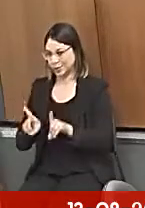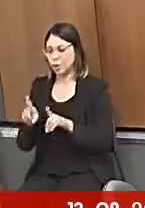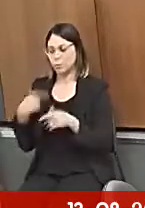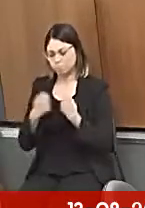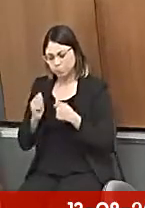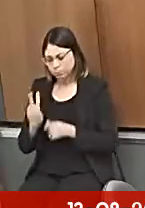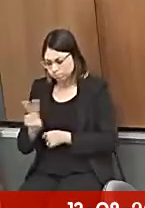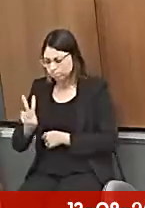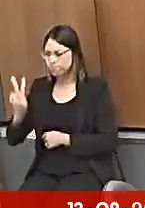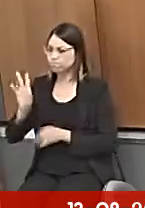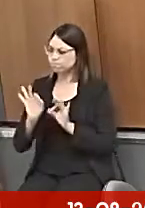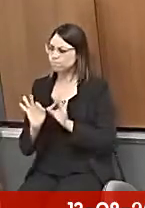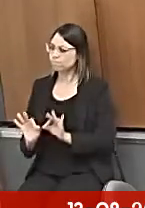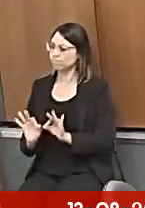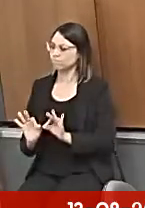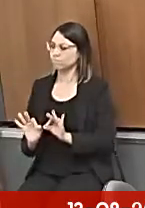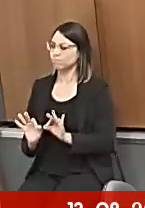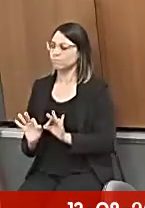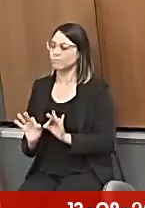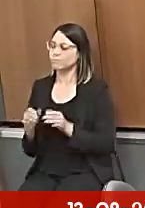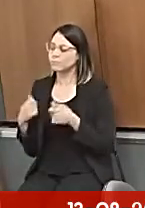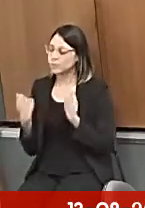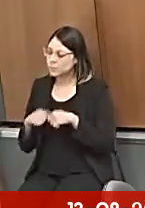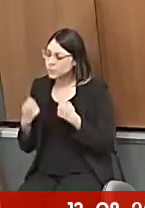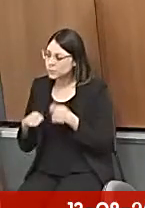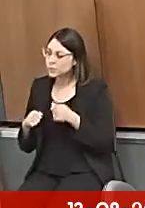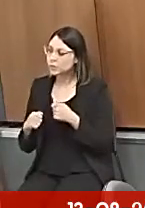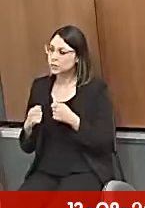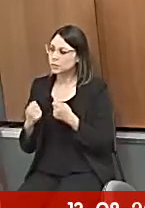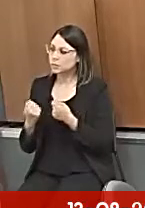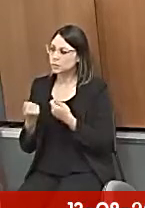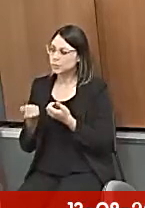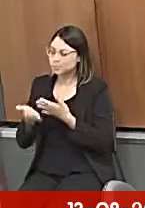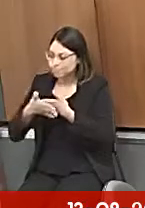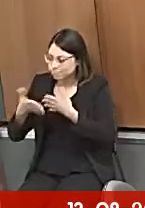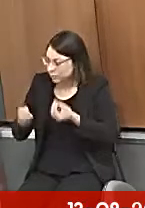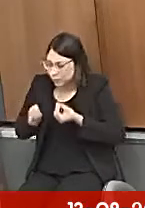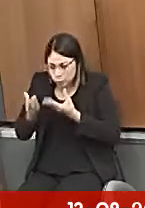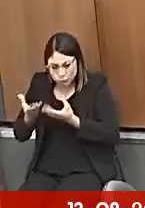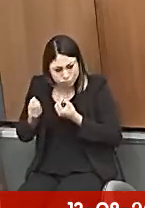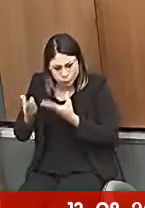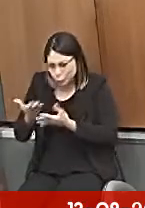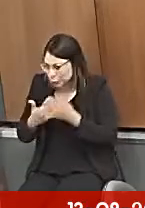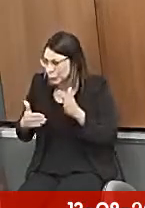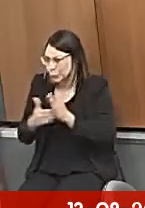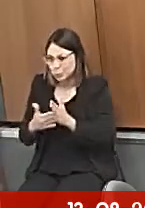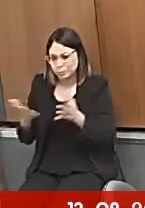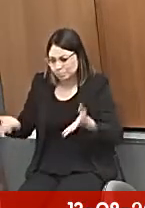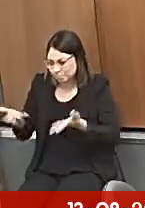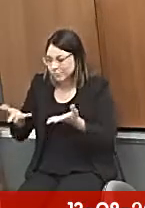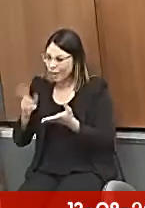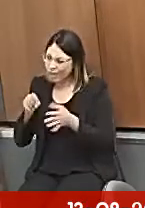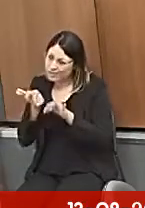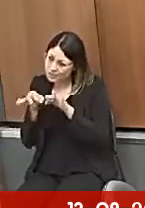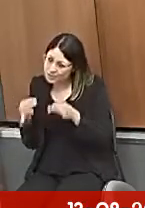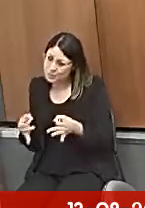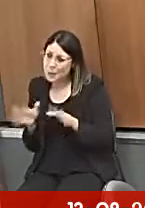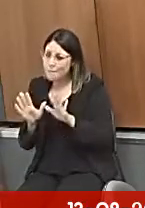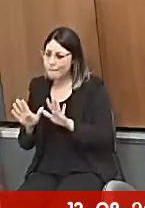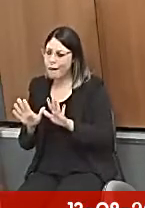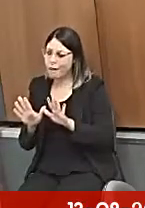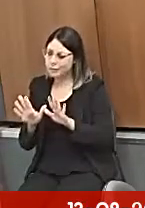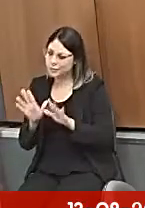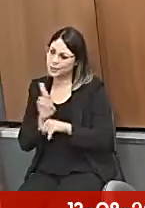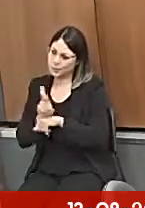sempre mesmo e temos que vender todas as homenagens é uma homenagem simples mas que